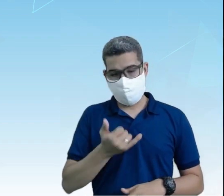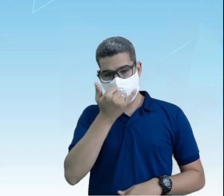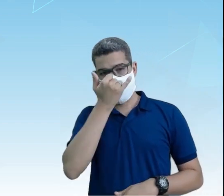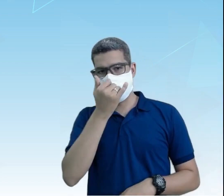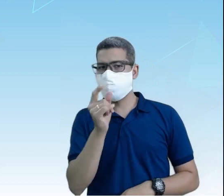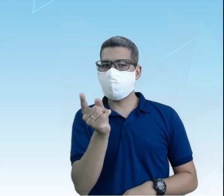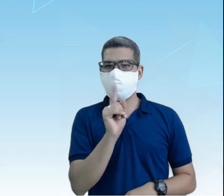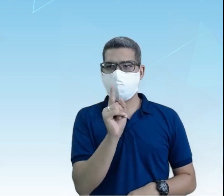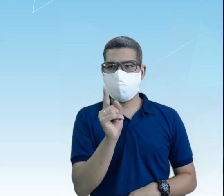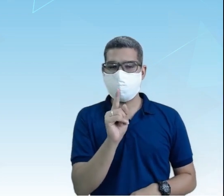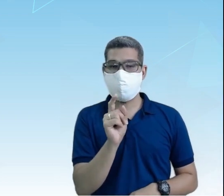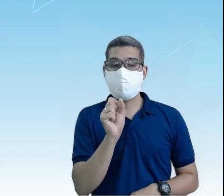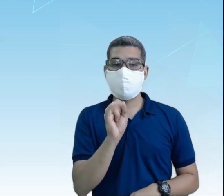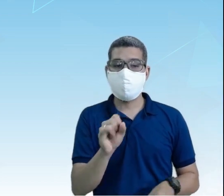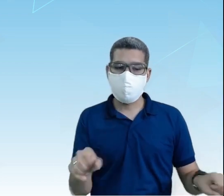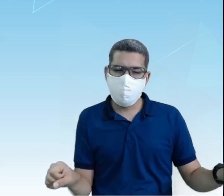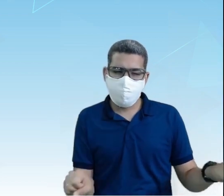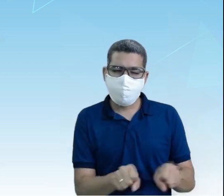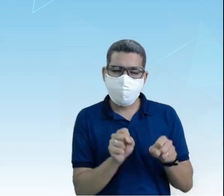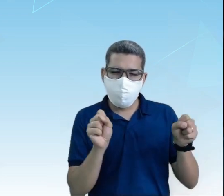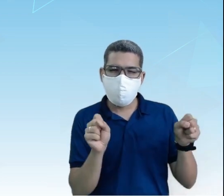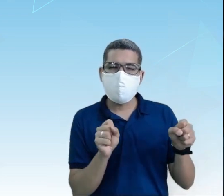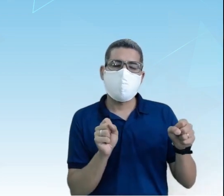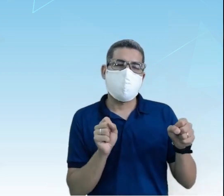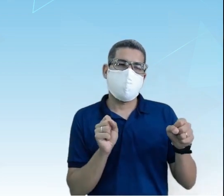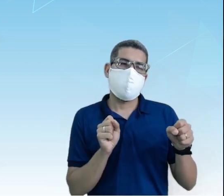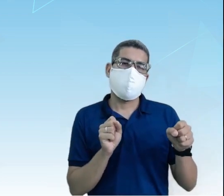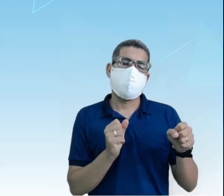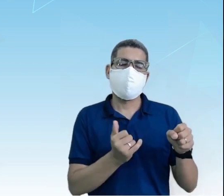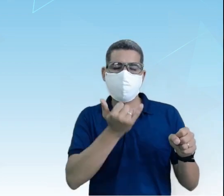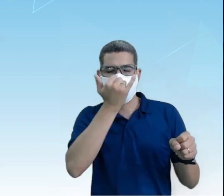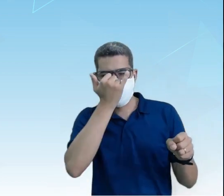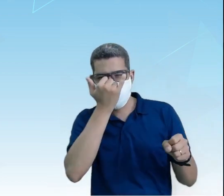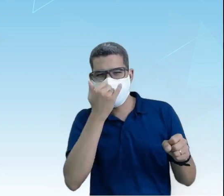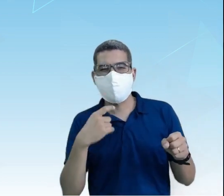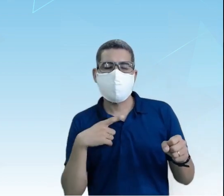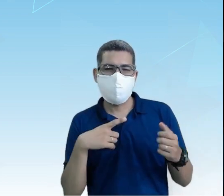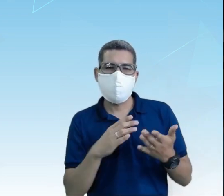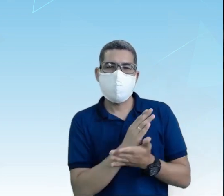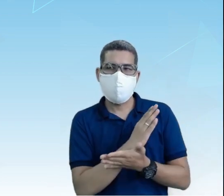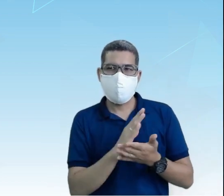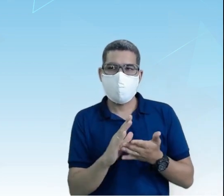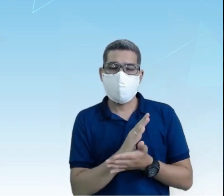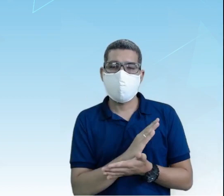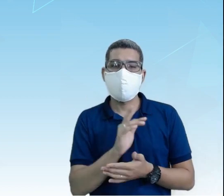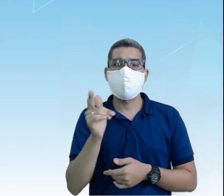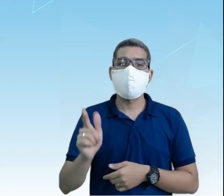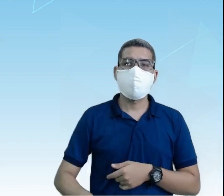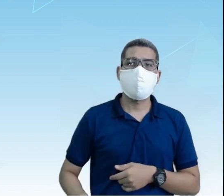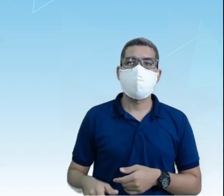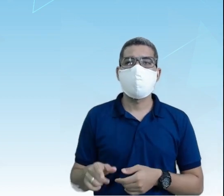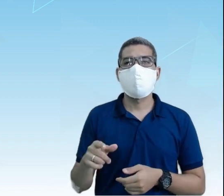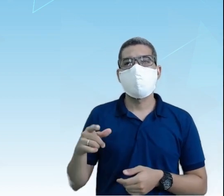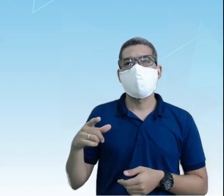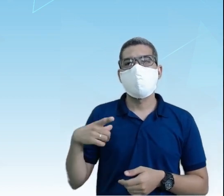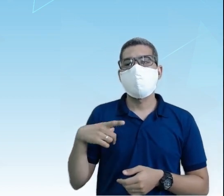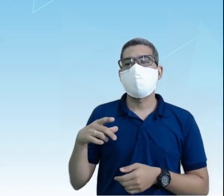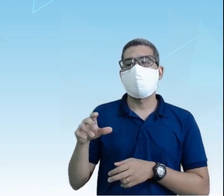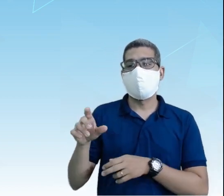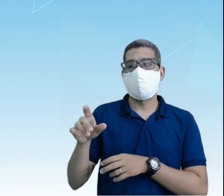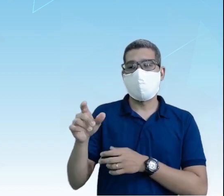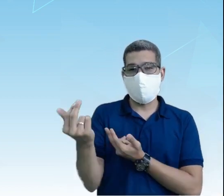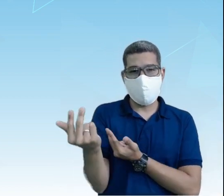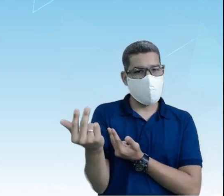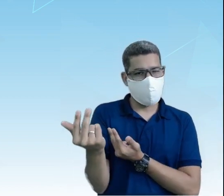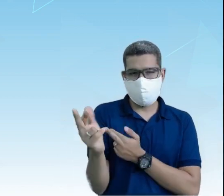prejudicar. Quando é desarmônica, elas irão se prejudicar. E existe a intraespecífica e